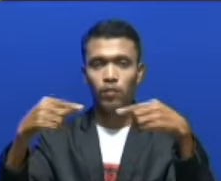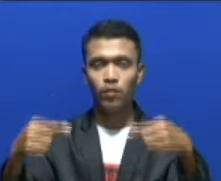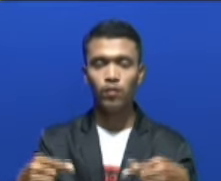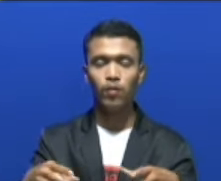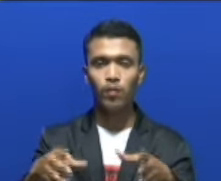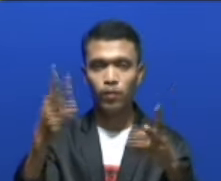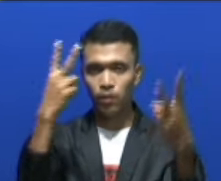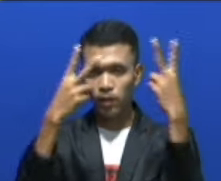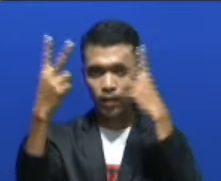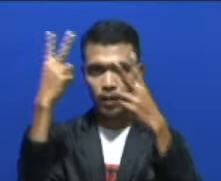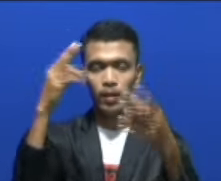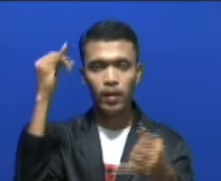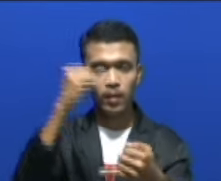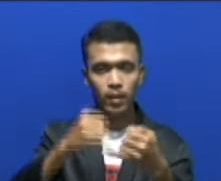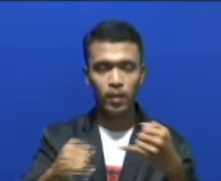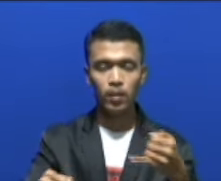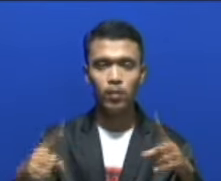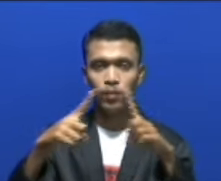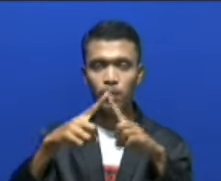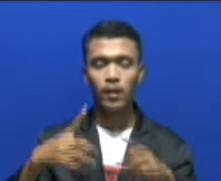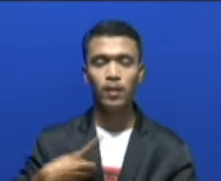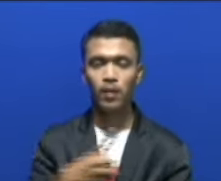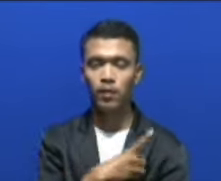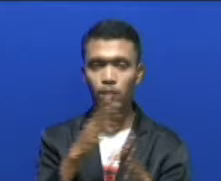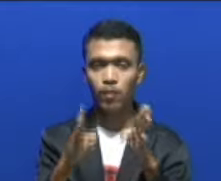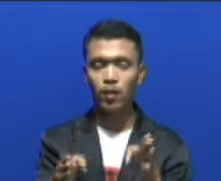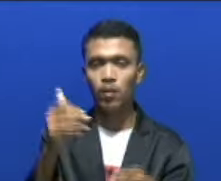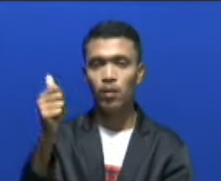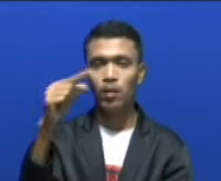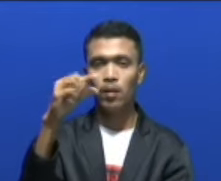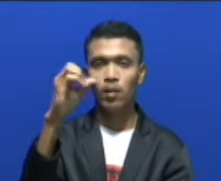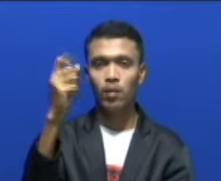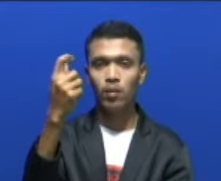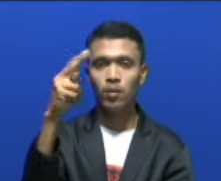saudoso ex-deputado Augusto da Conceição Amaral La Loir e a